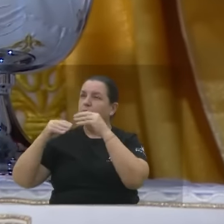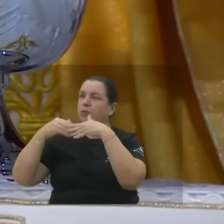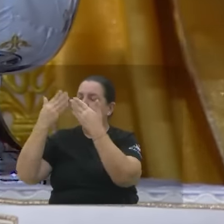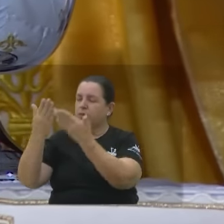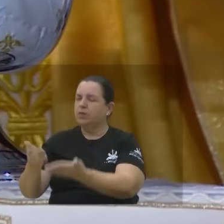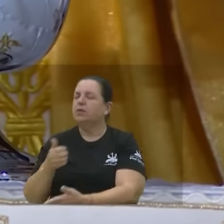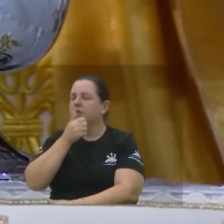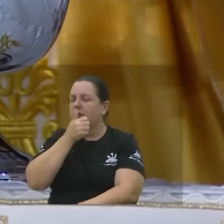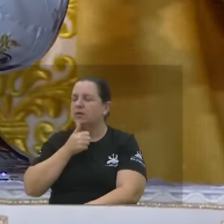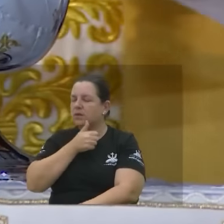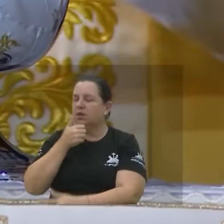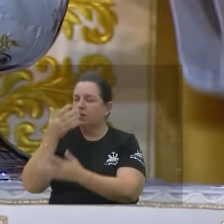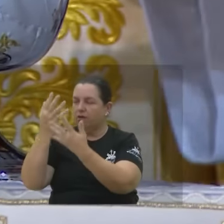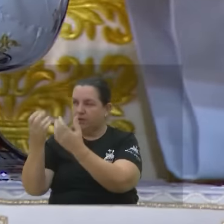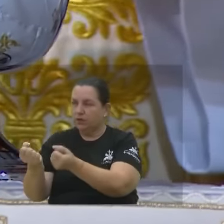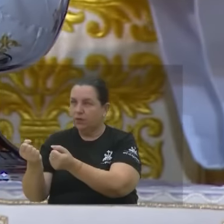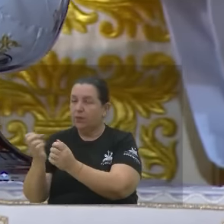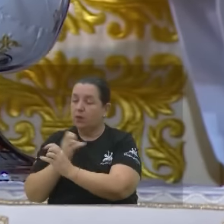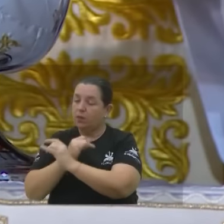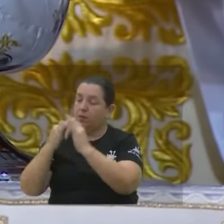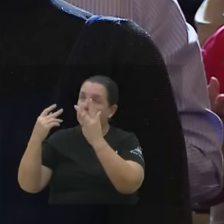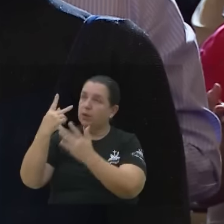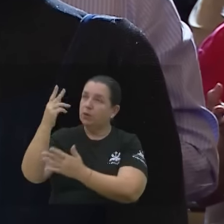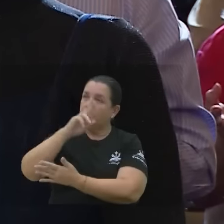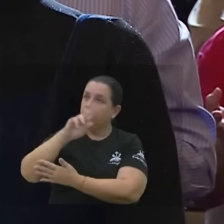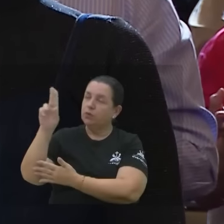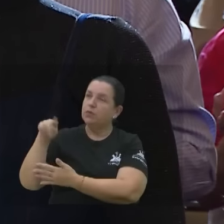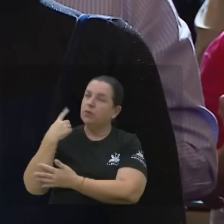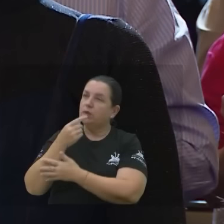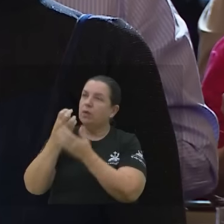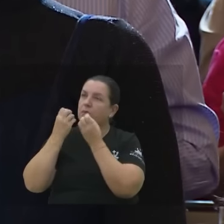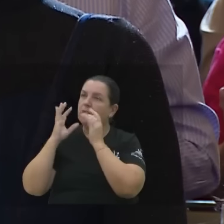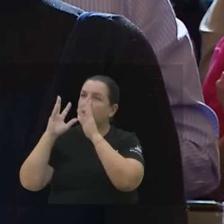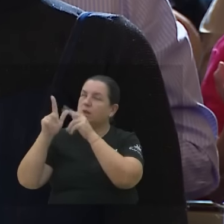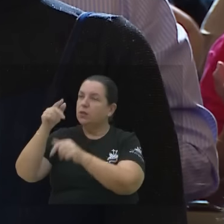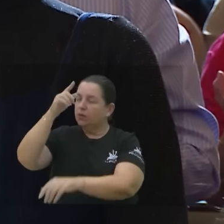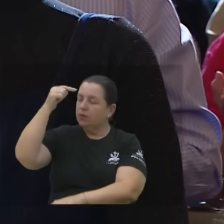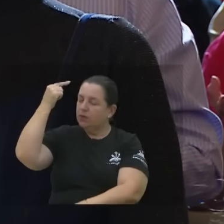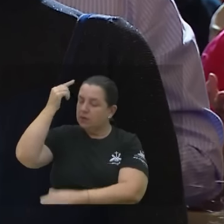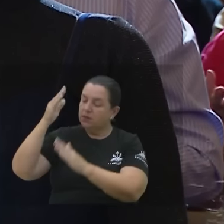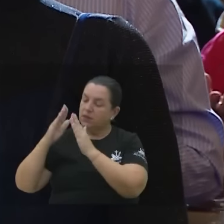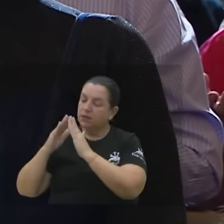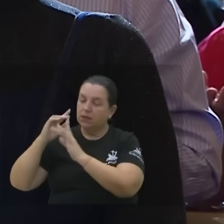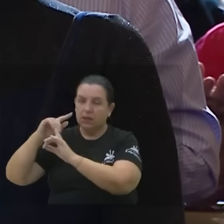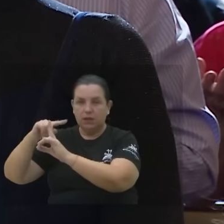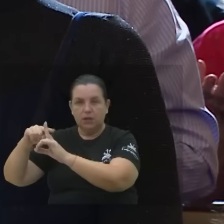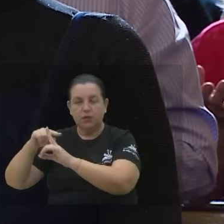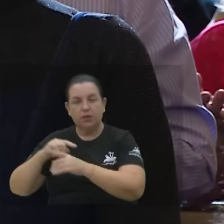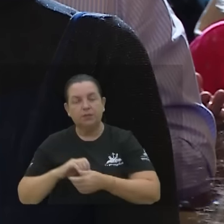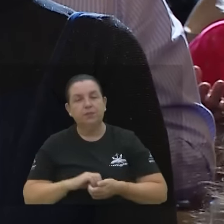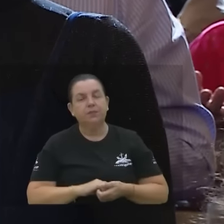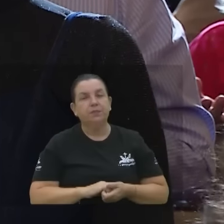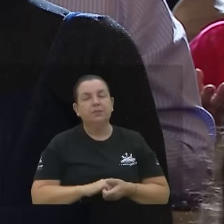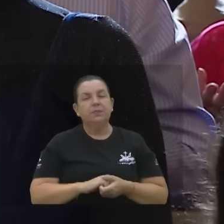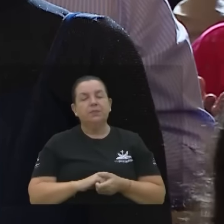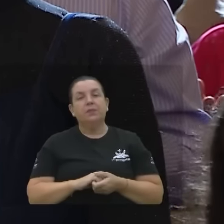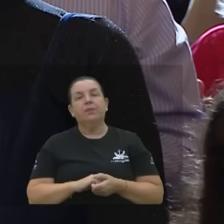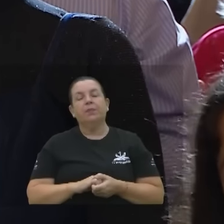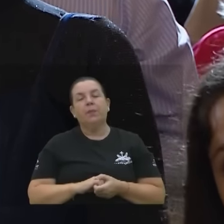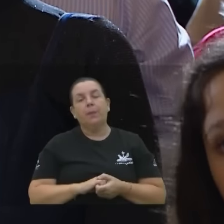por tuas mãos este sacrifício, para a glória do seu nome, para nosso bem e de toda a